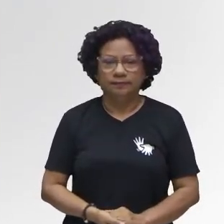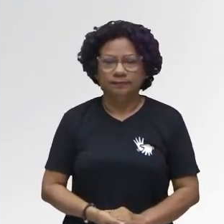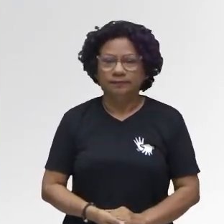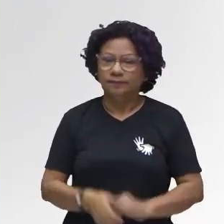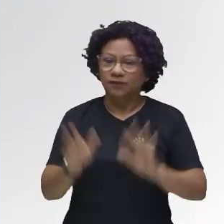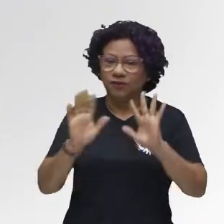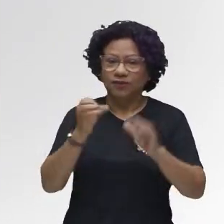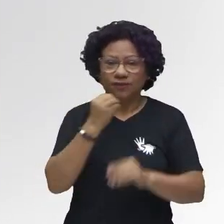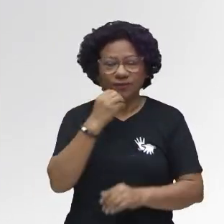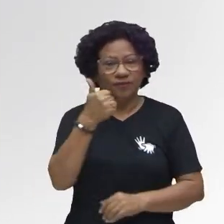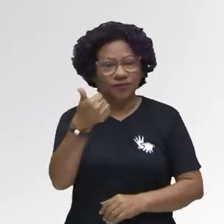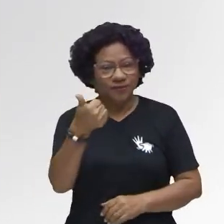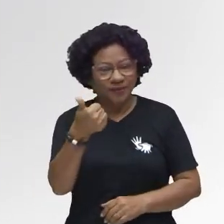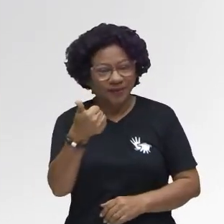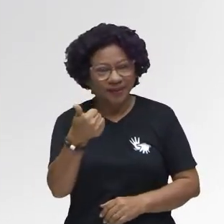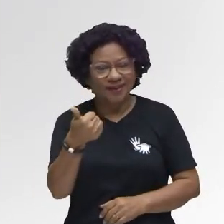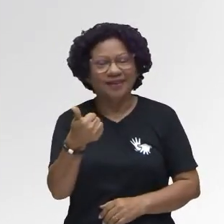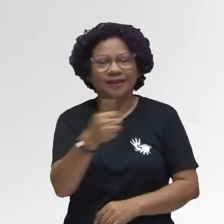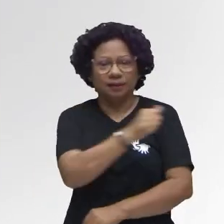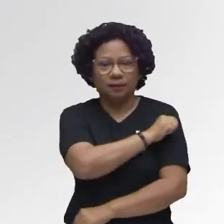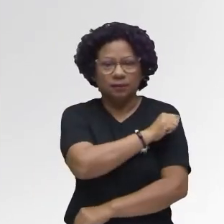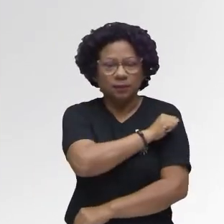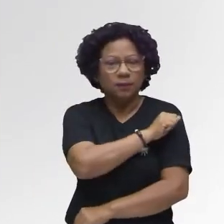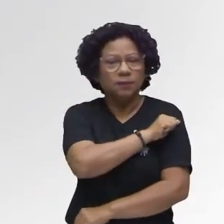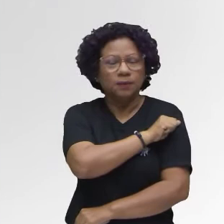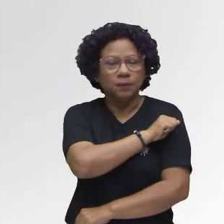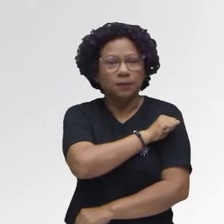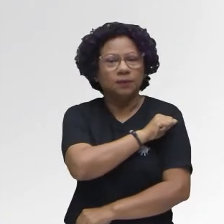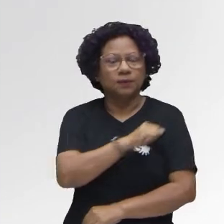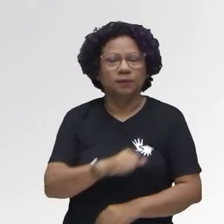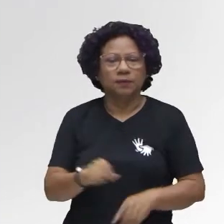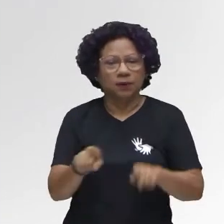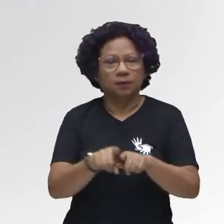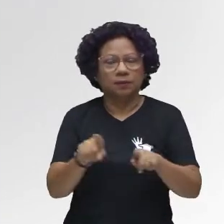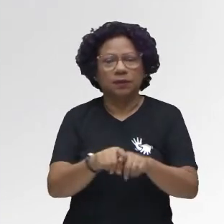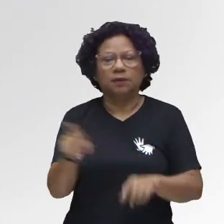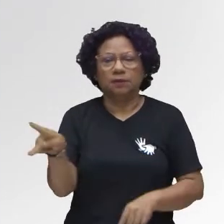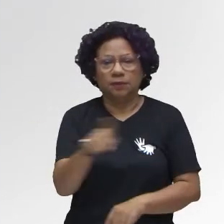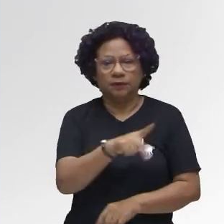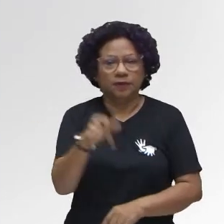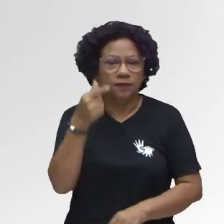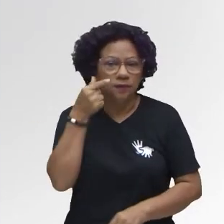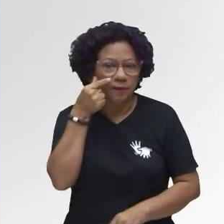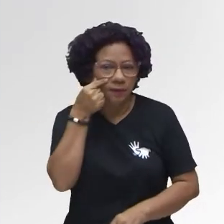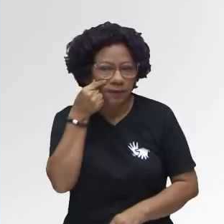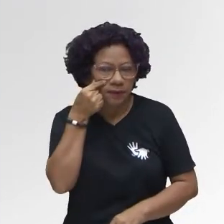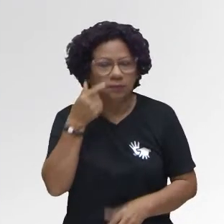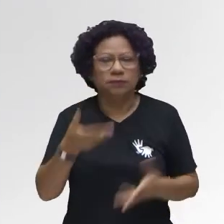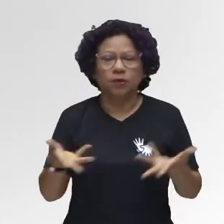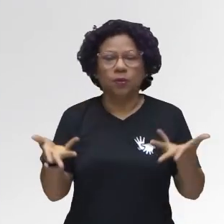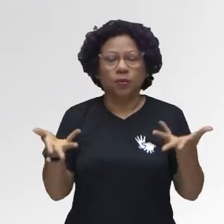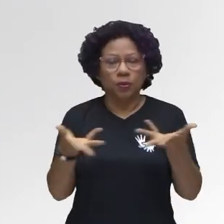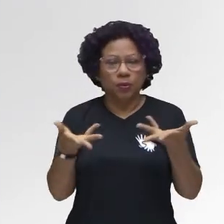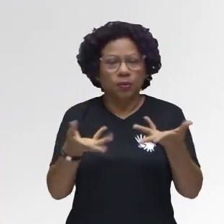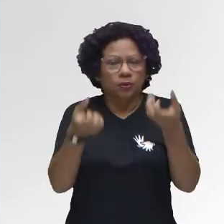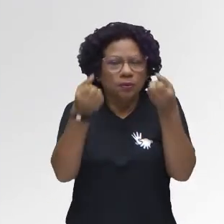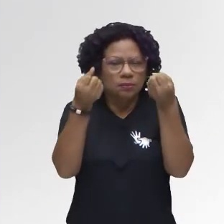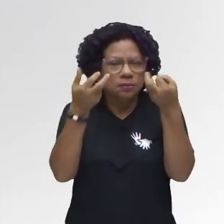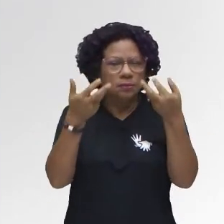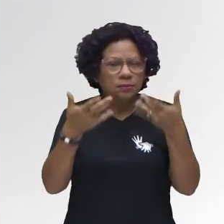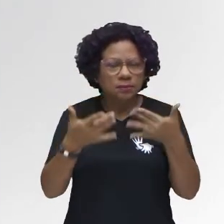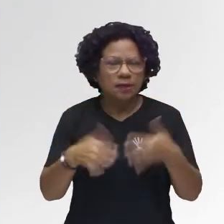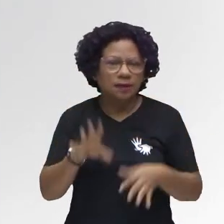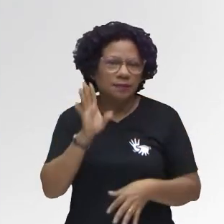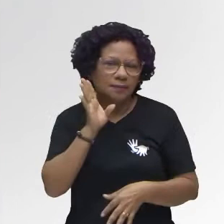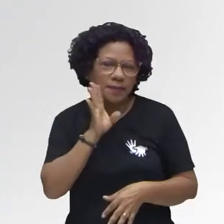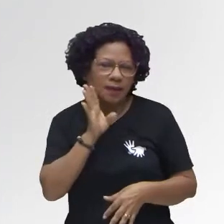Olá, queridos alunos, queridas alunas e professores presenciais. Hoje vamos ter uma aula bem legal sobre